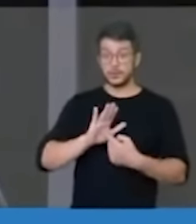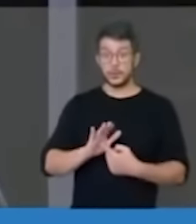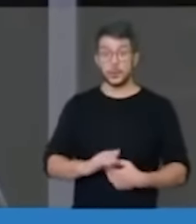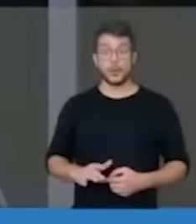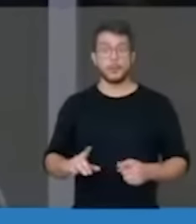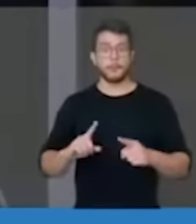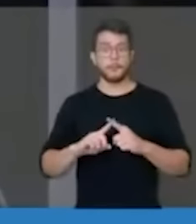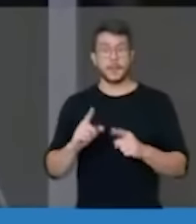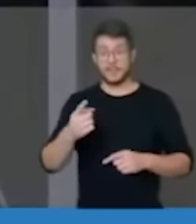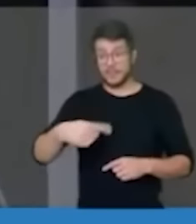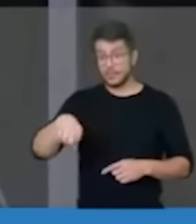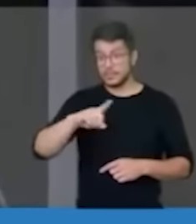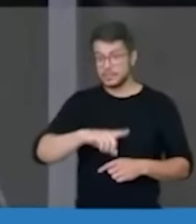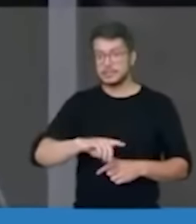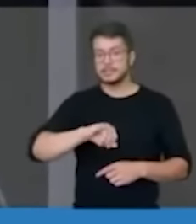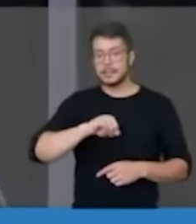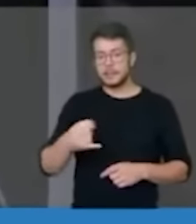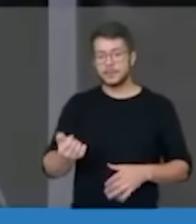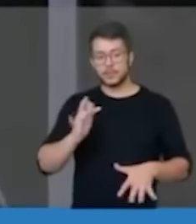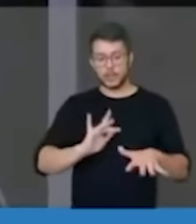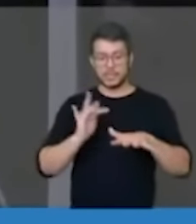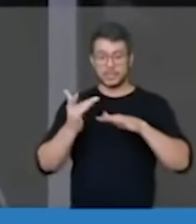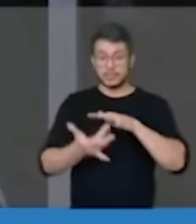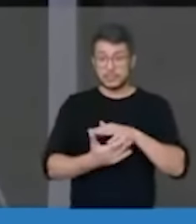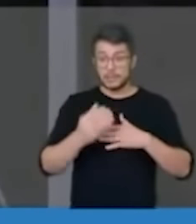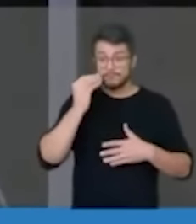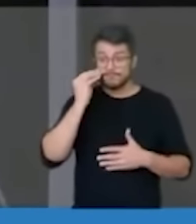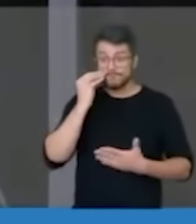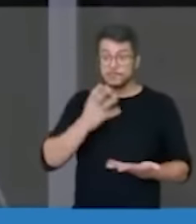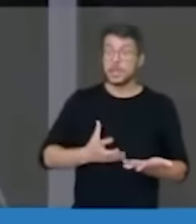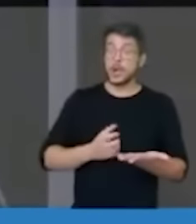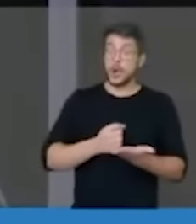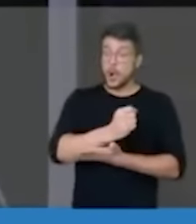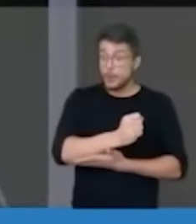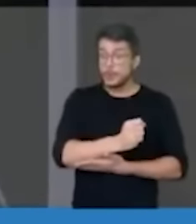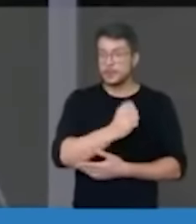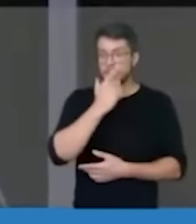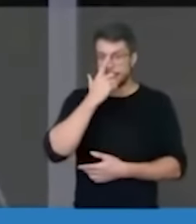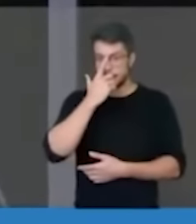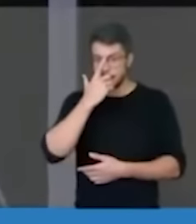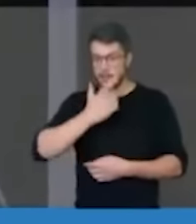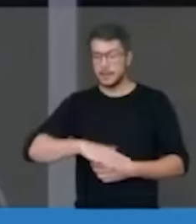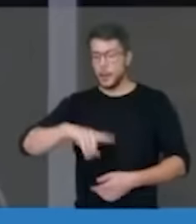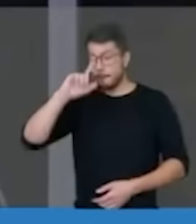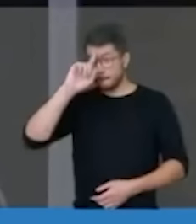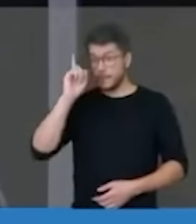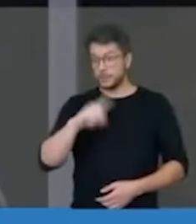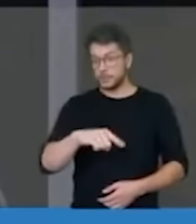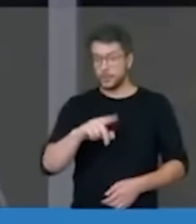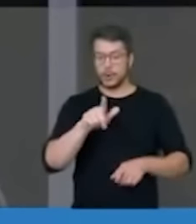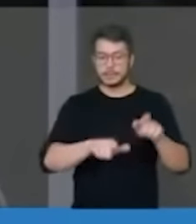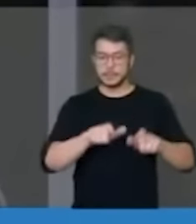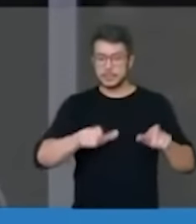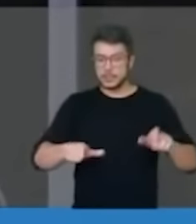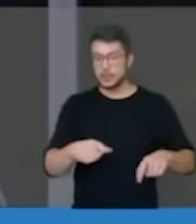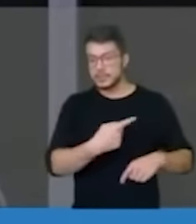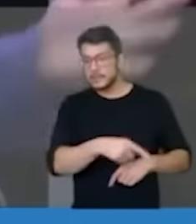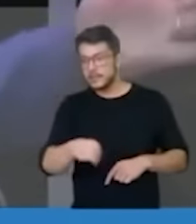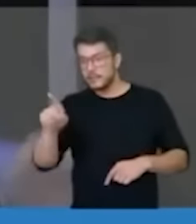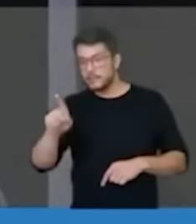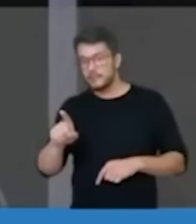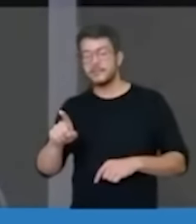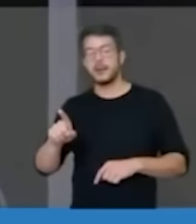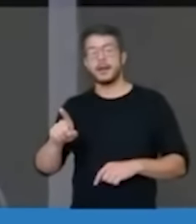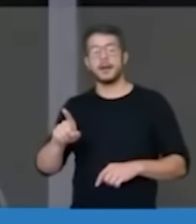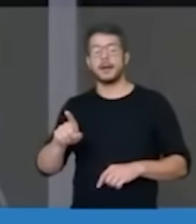sociais provocar o golpe, intimar as pessoas a ir à porta dos quartéis, colocar bomba em avião para